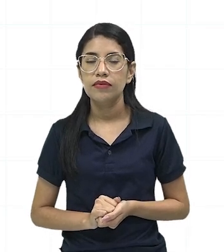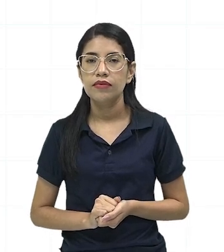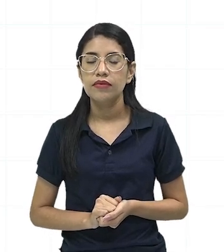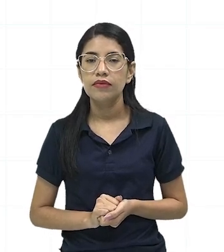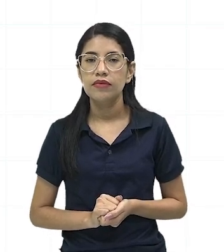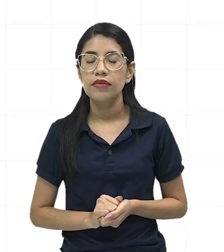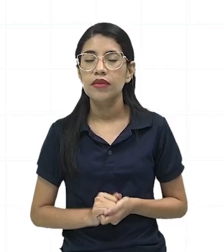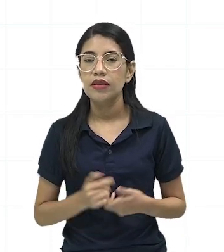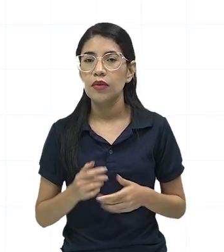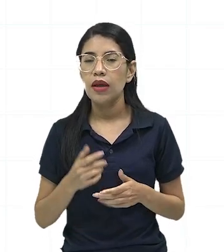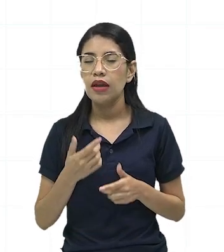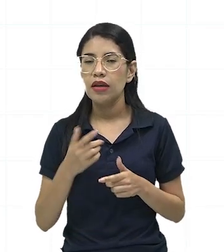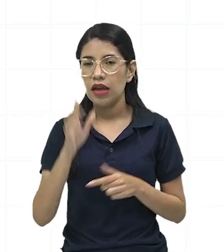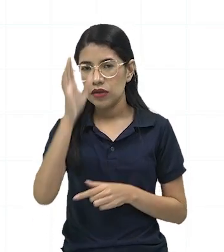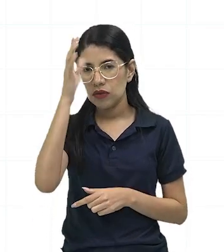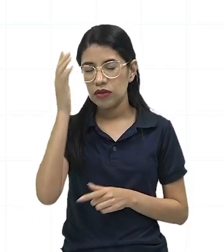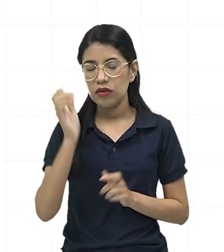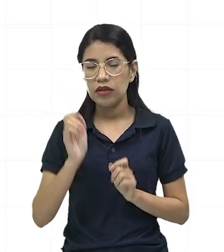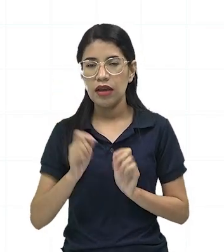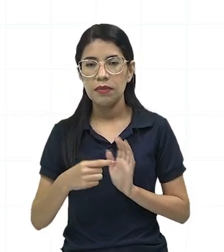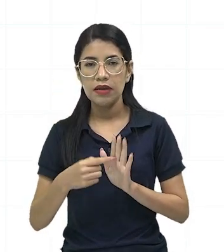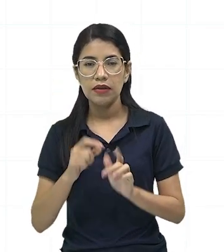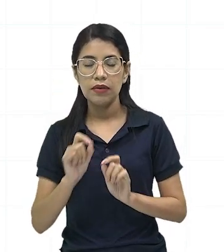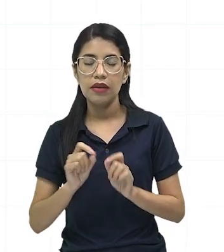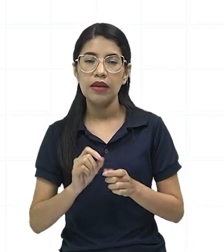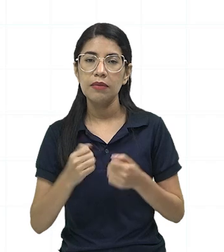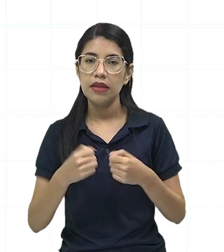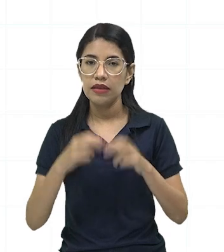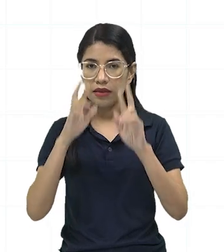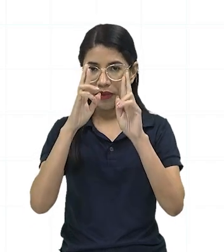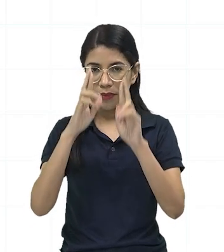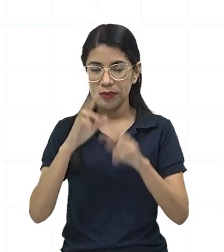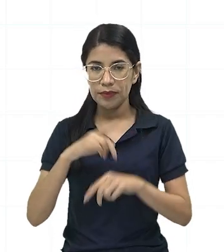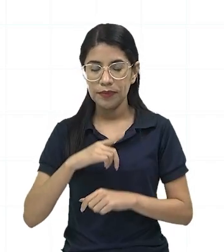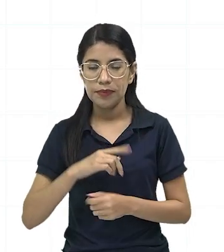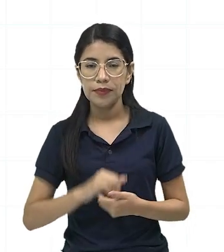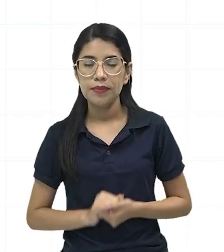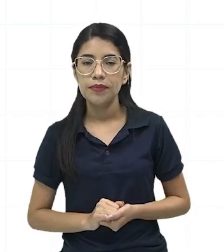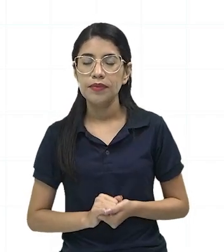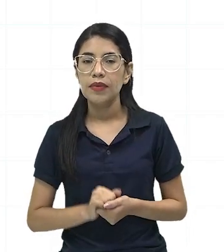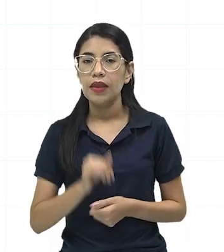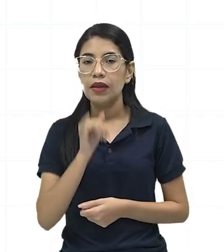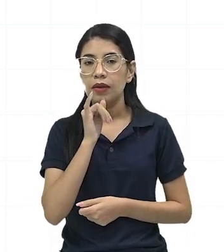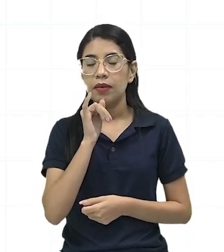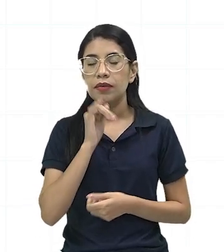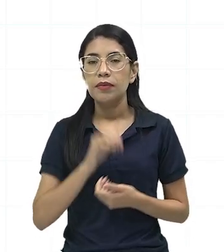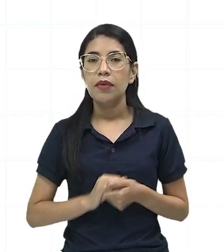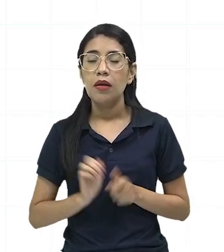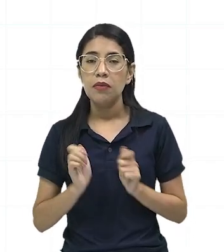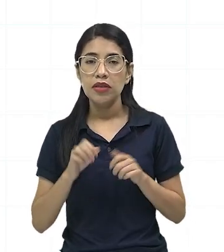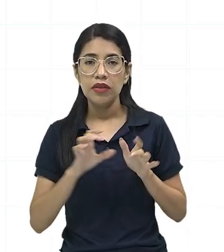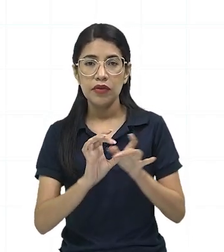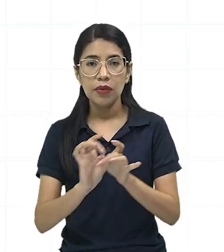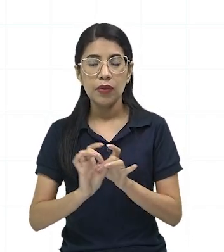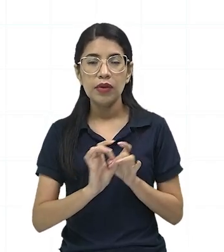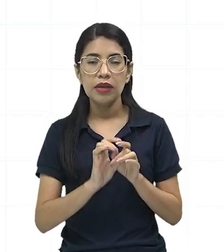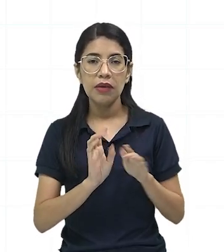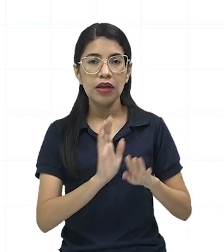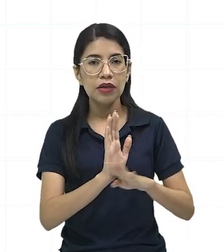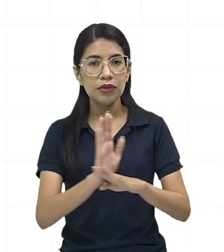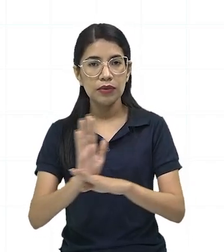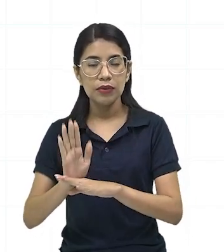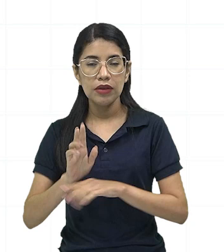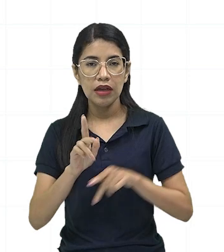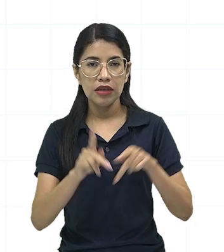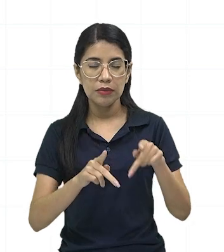As soluções para que se veja eles serem respeitados. Por exemplo, podemos nos unir para ajudar as pessoas que